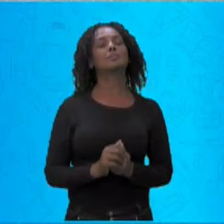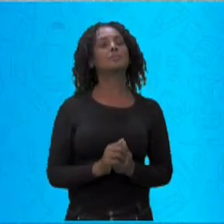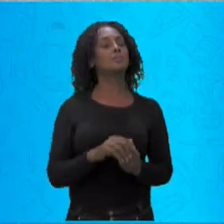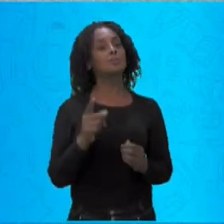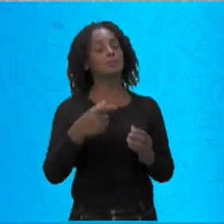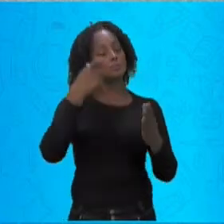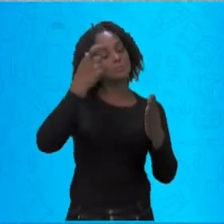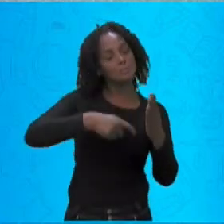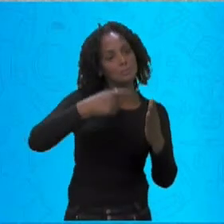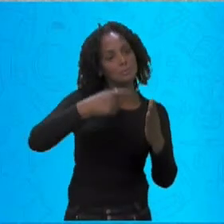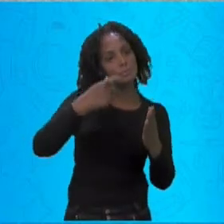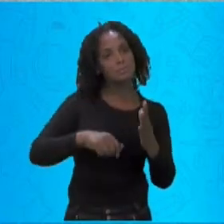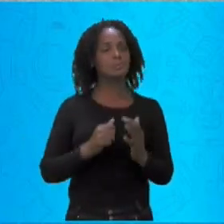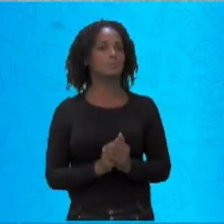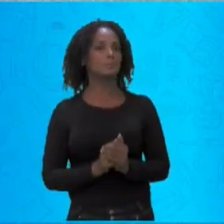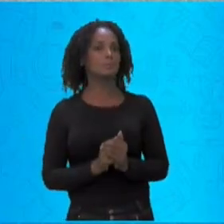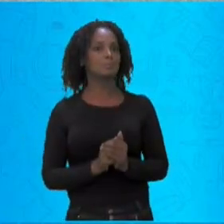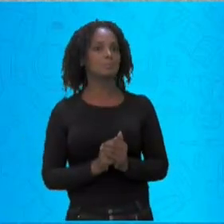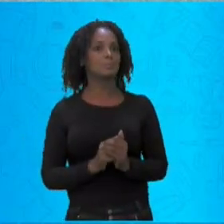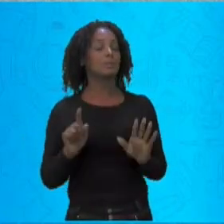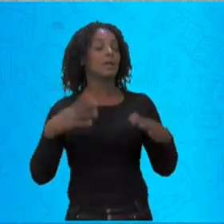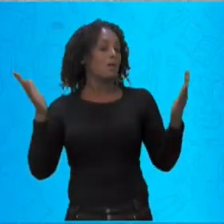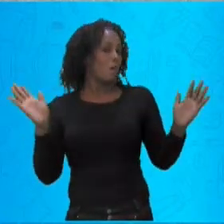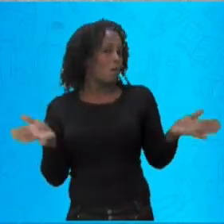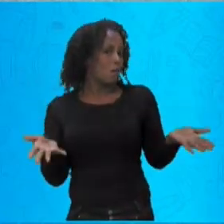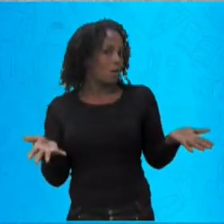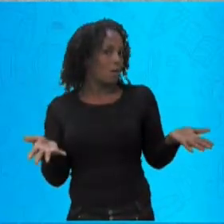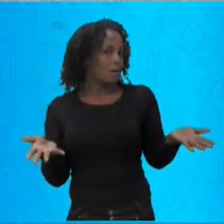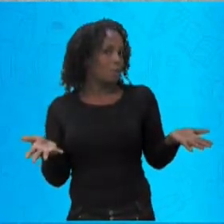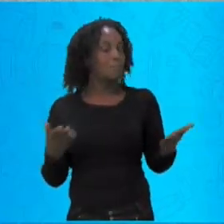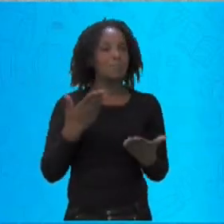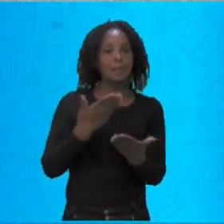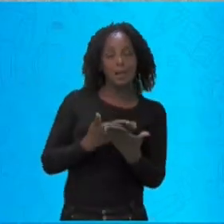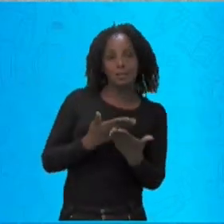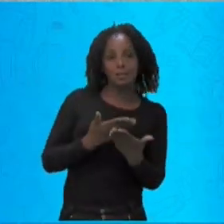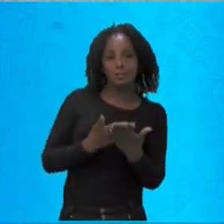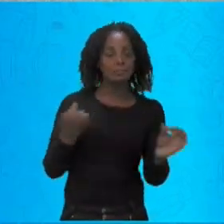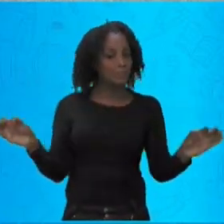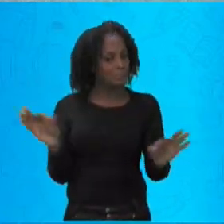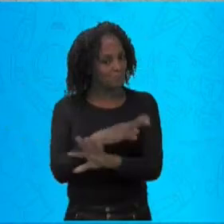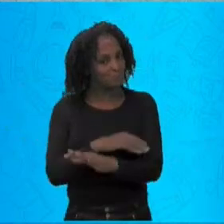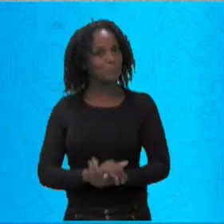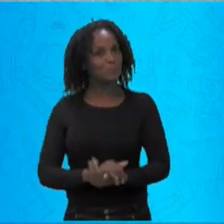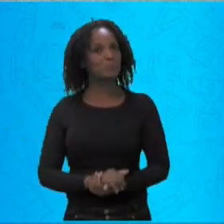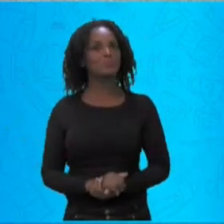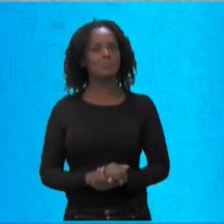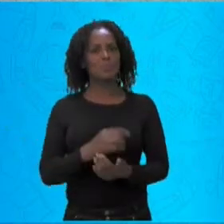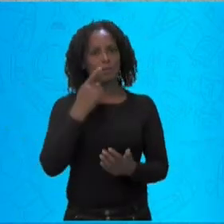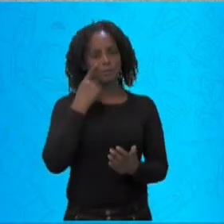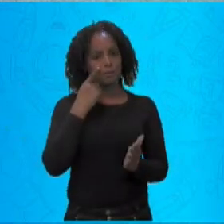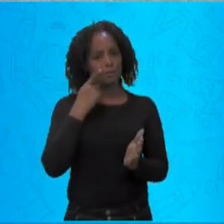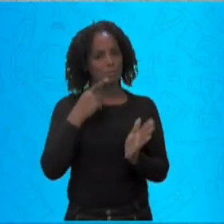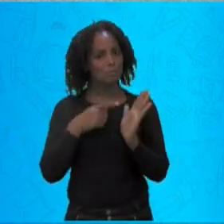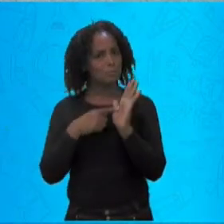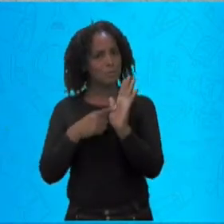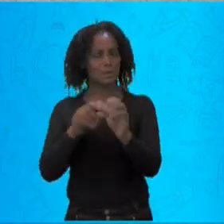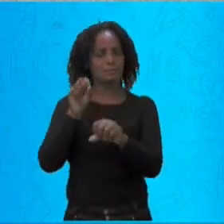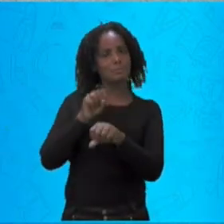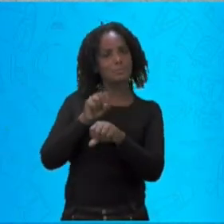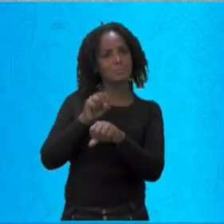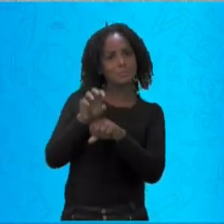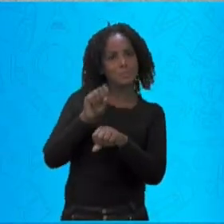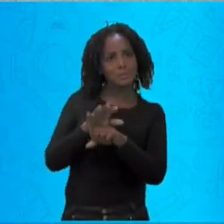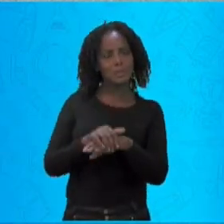nos textos. E agora, como a nossa aula já terminou, nós vamos para a dica da